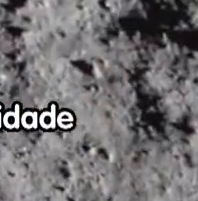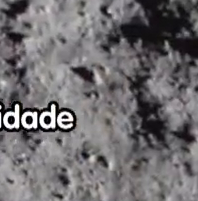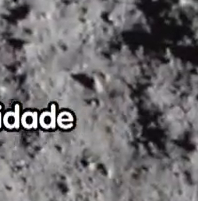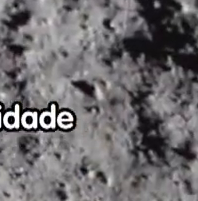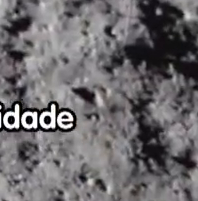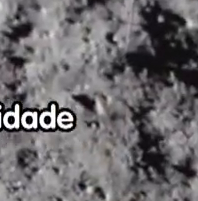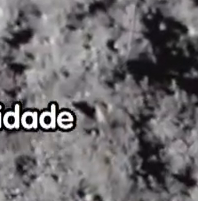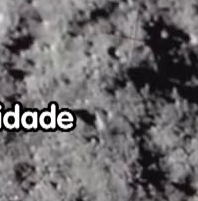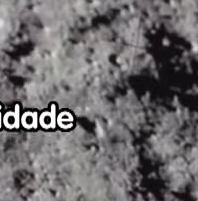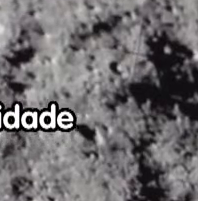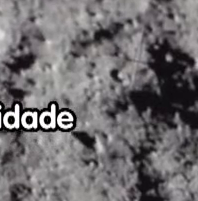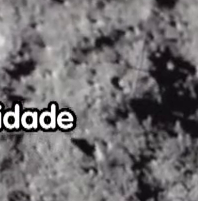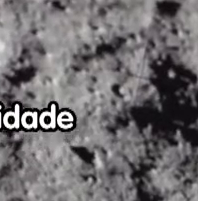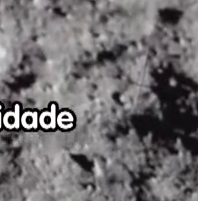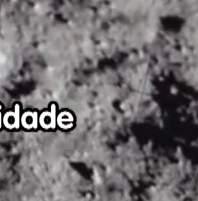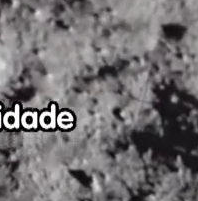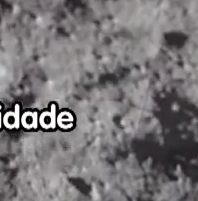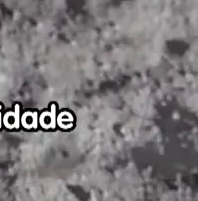man,